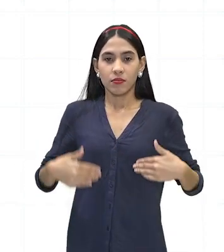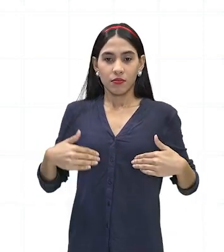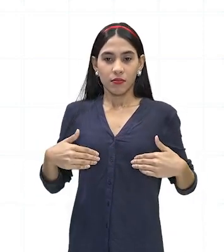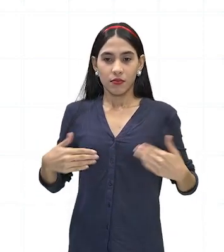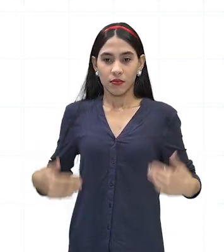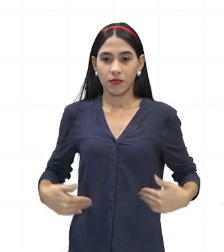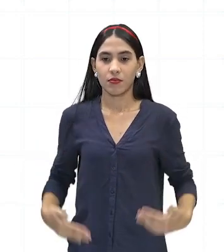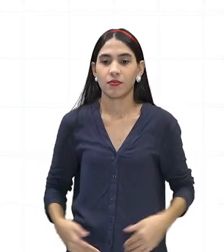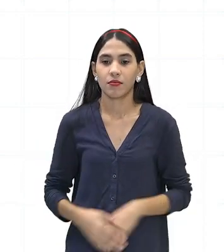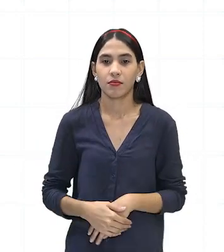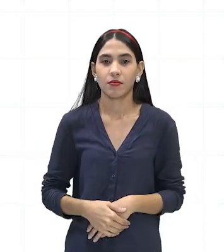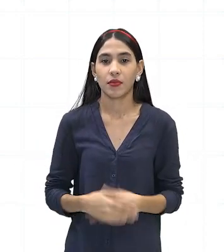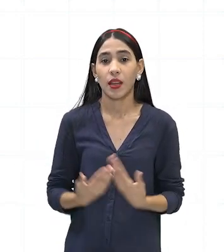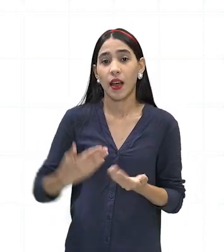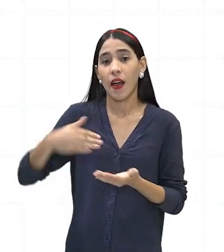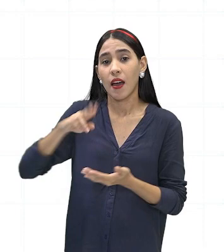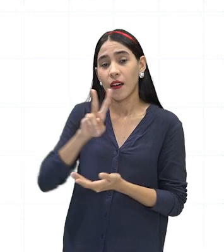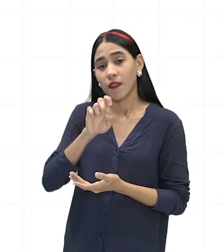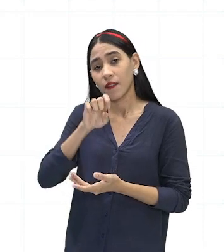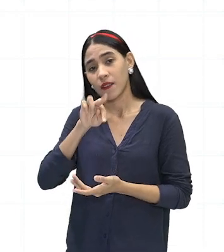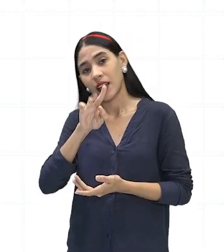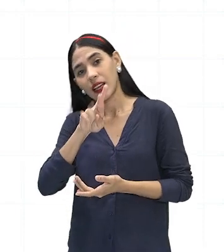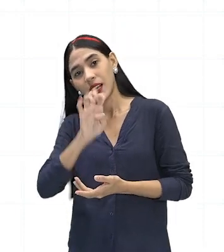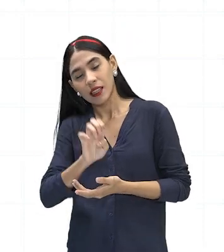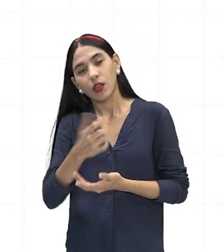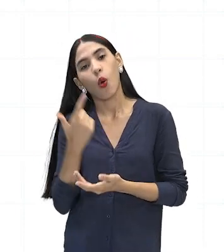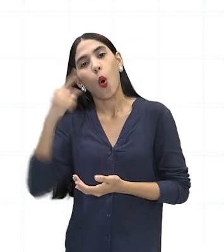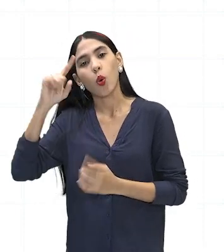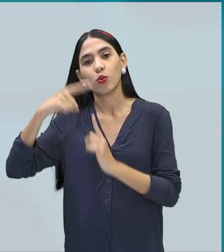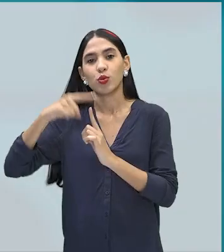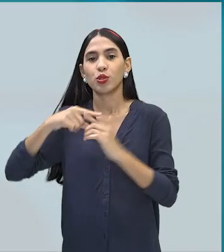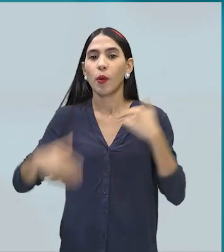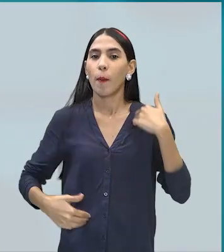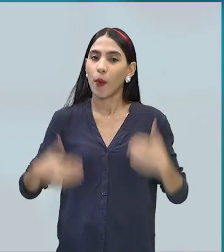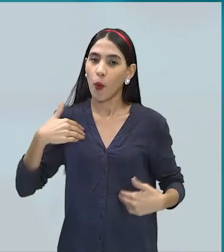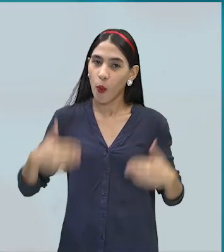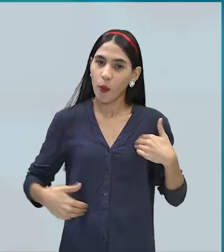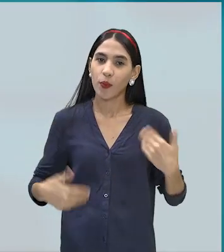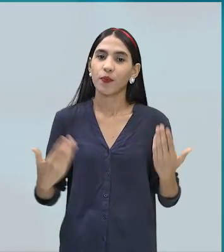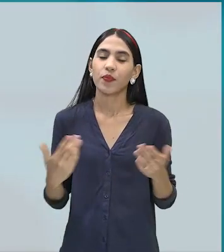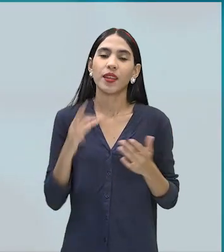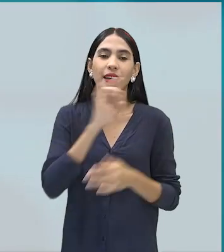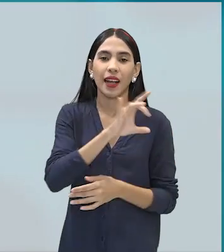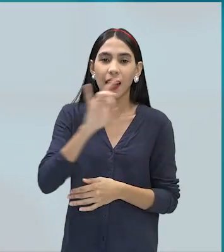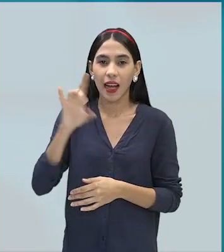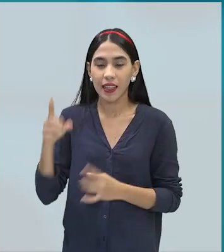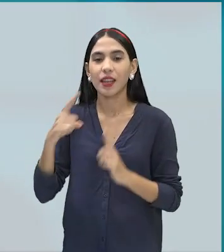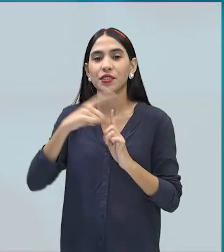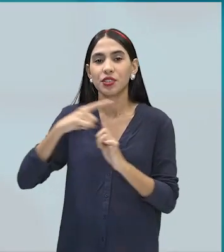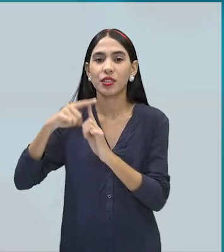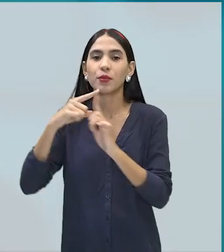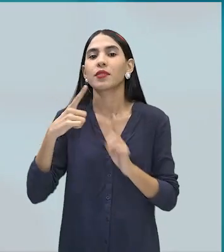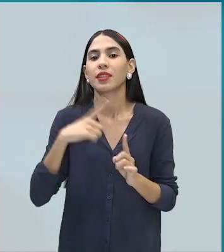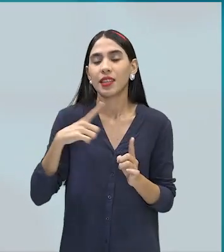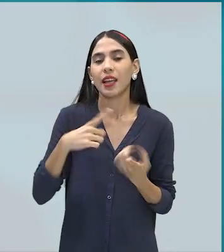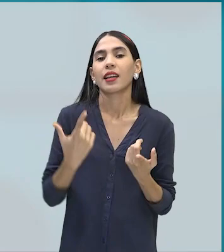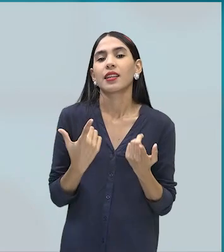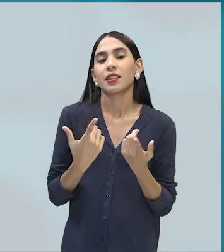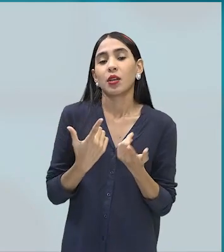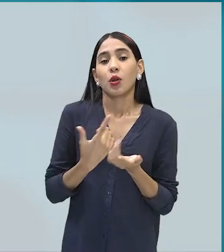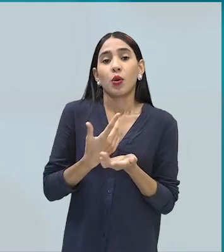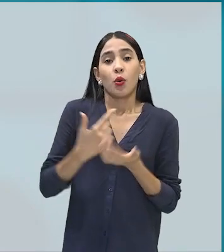né? Se é dança do ventre, então é um outro tipo de postura. Então, cada estilo vai exigir aí um